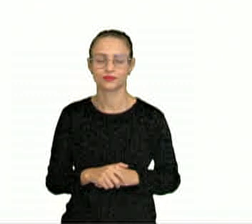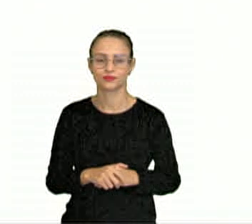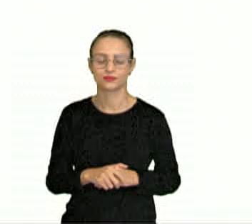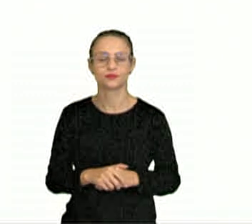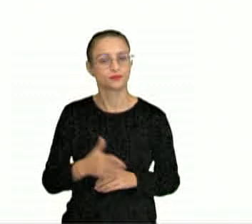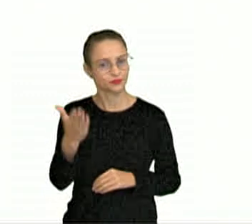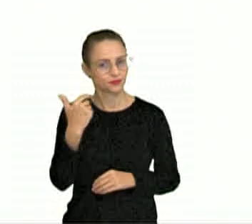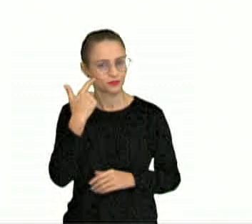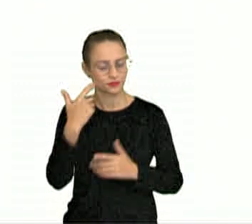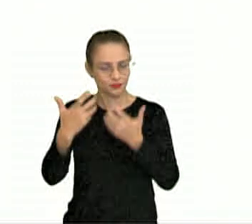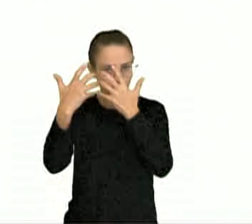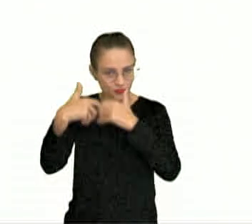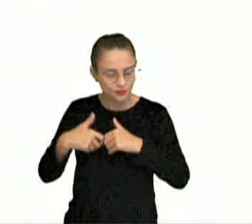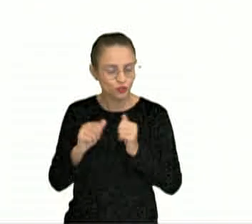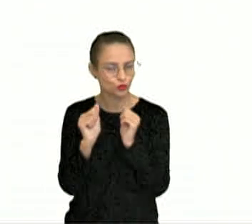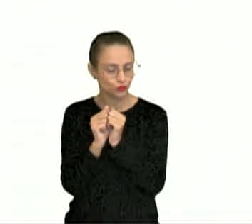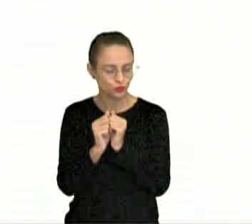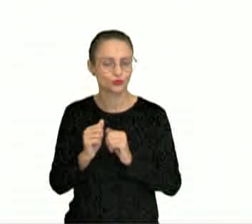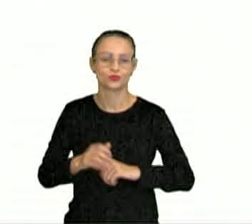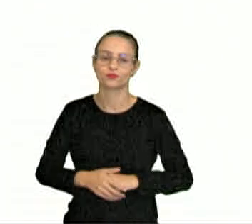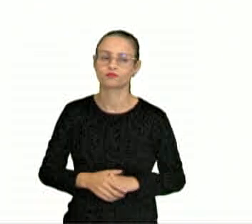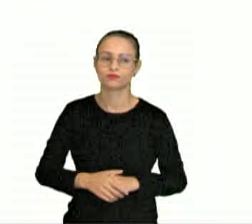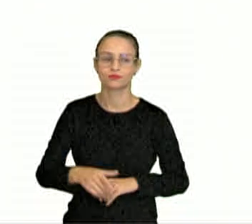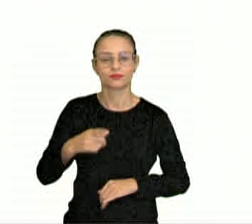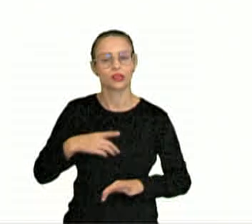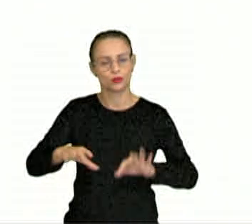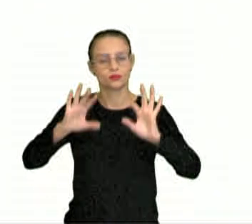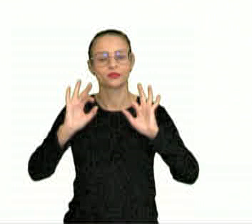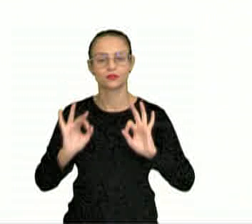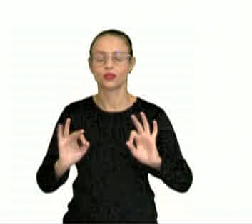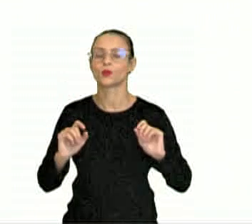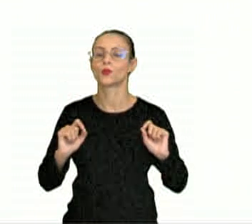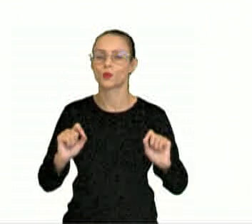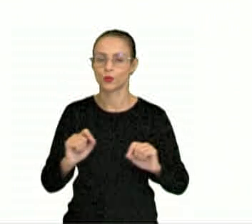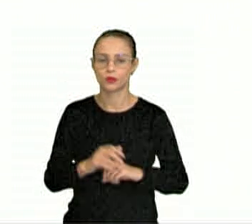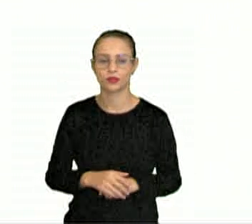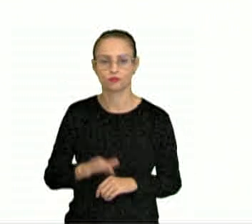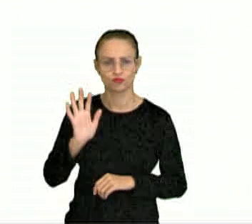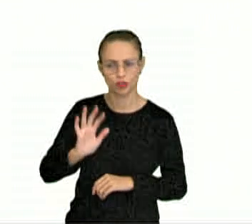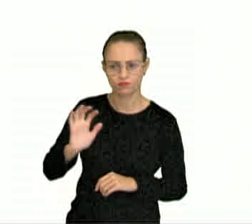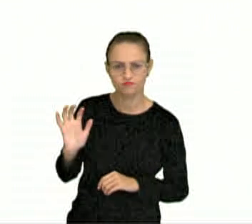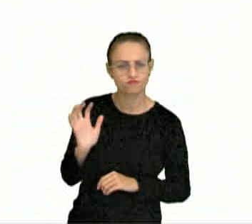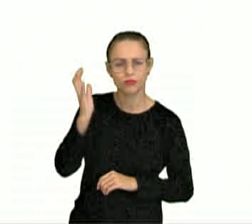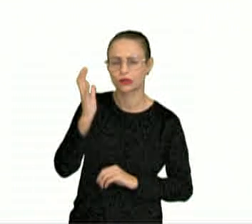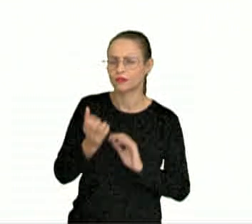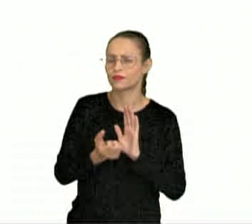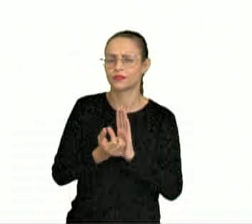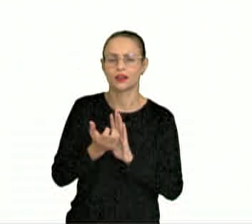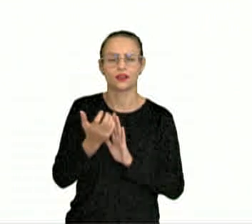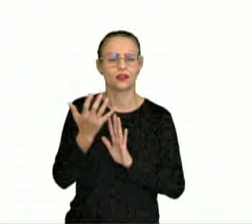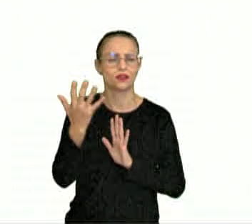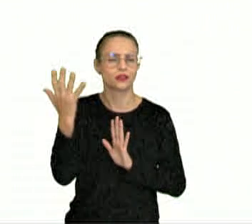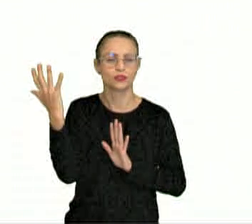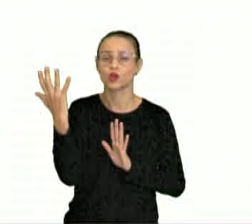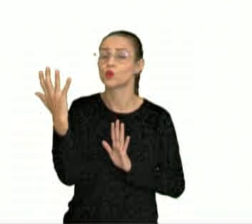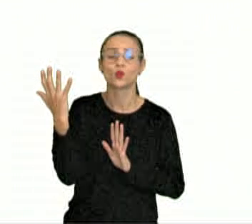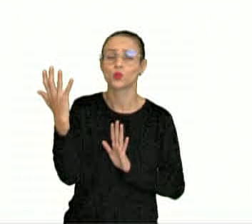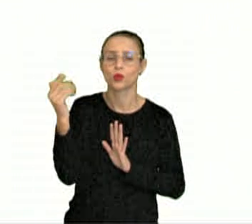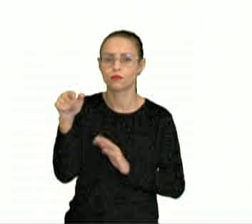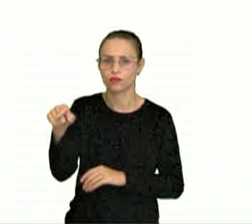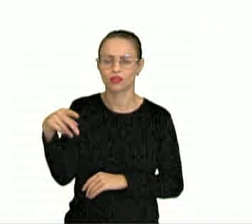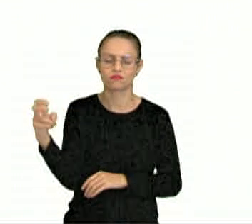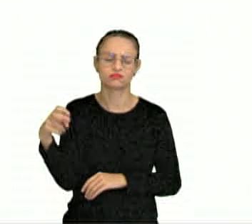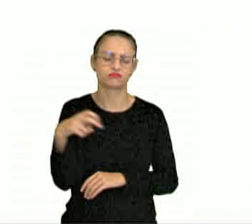Pensando juntos, tenho a certeza de que já te aconteceu por várias vezes chegar a